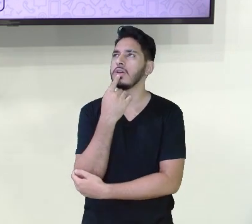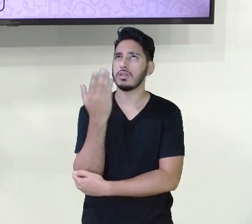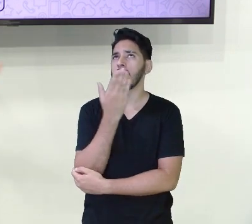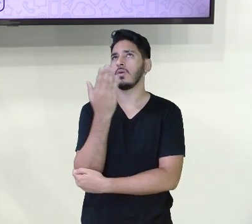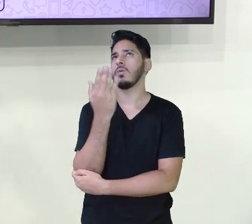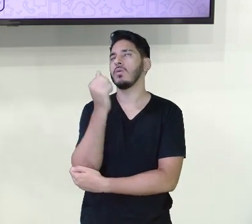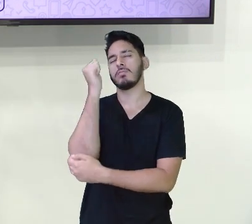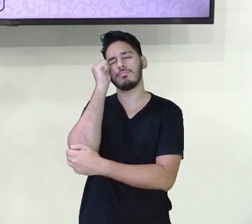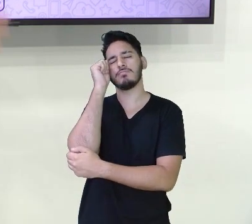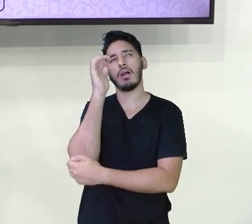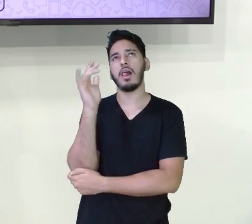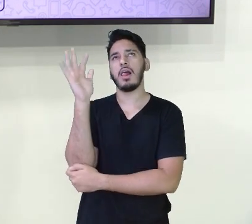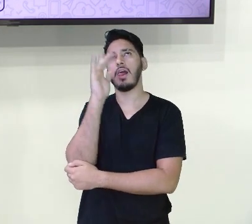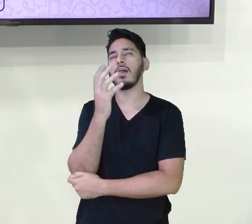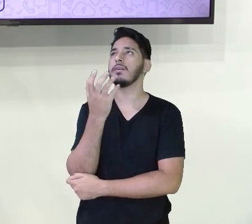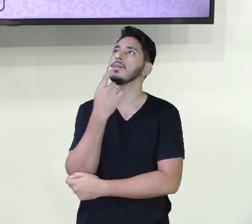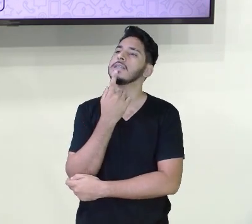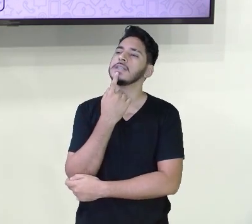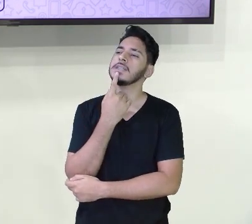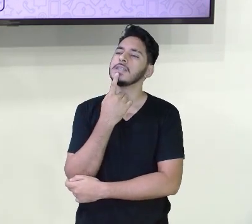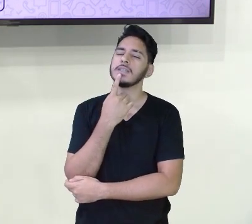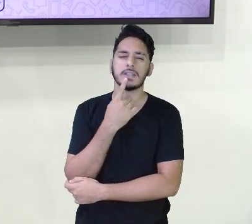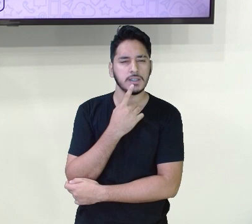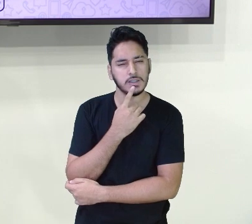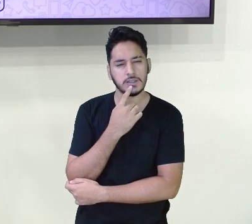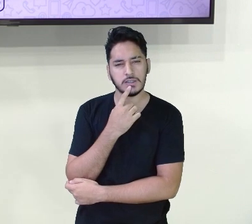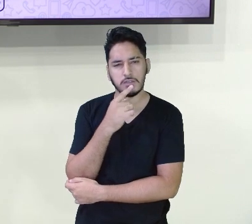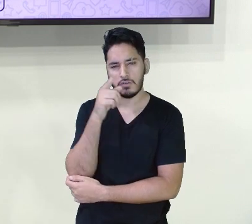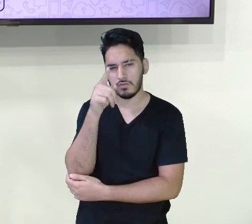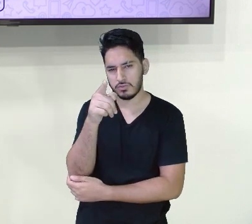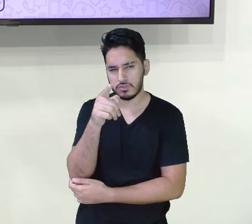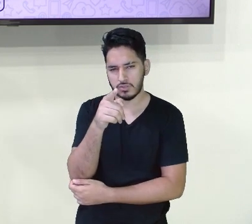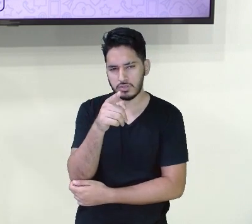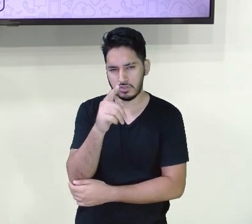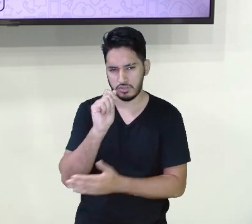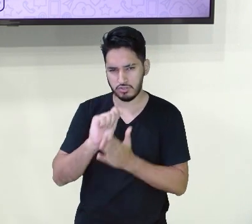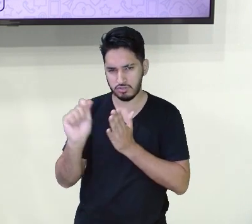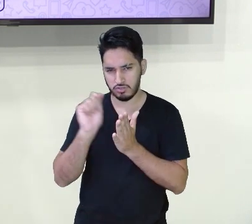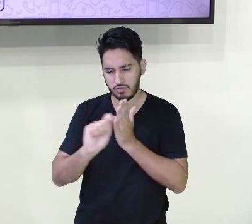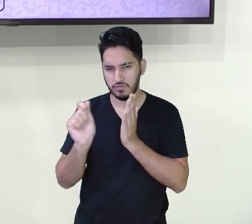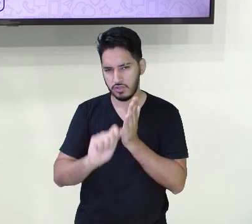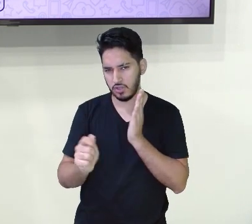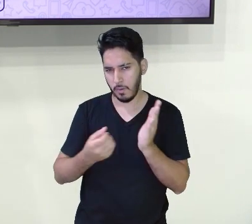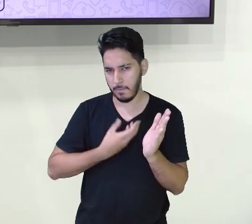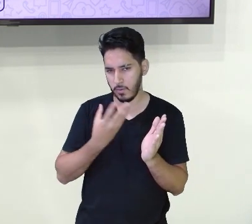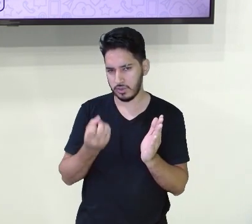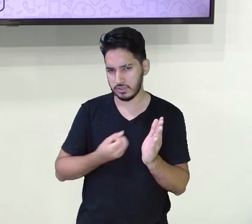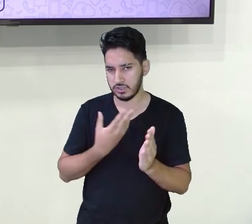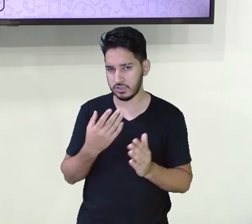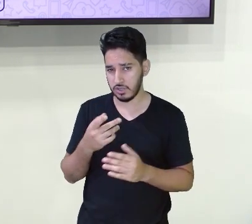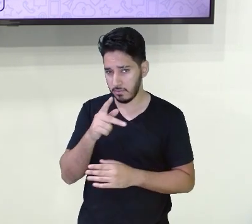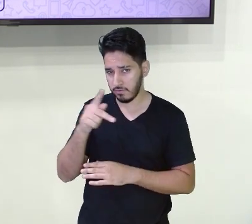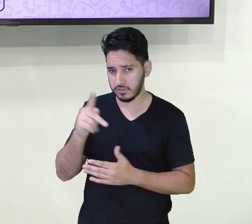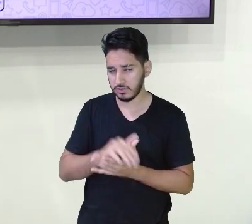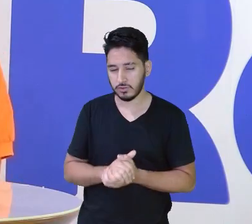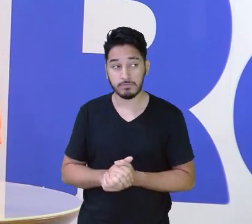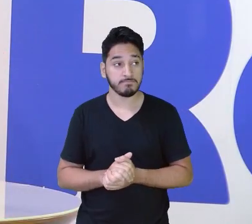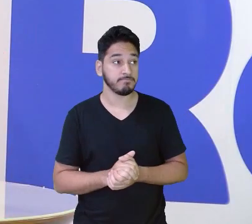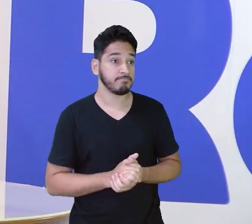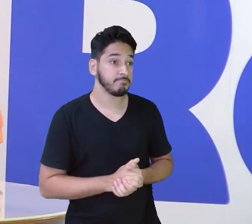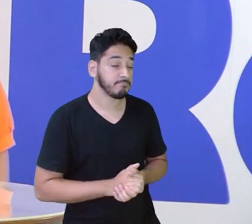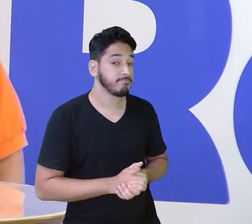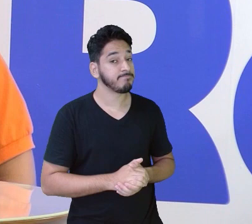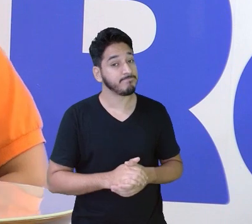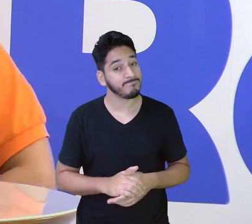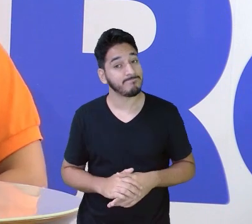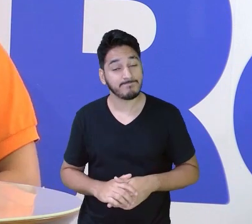assim no ar, de repente, o povo quer saber. Você escreve, ou já escreveu algum poema ou uma poesia? Eita, ontem